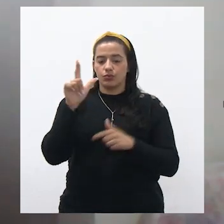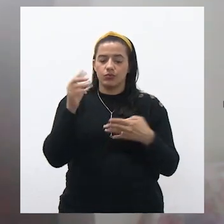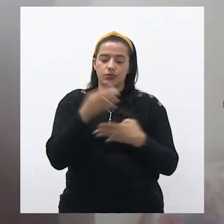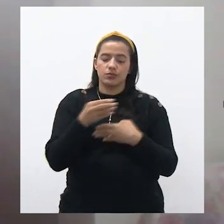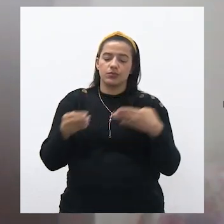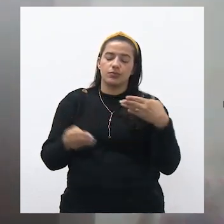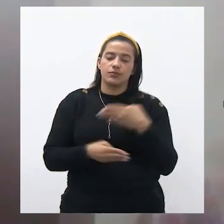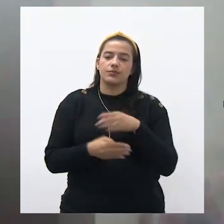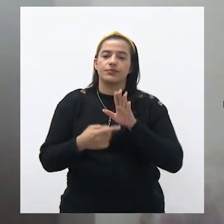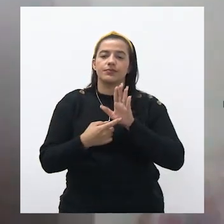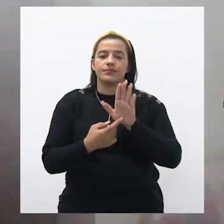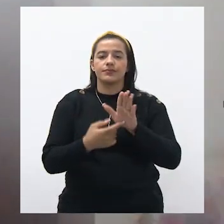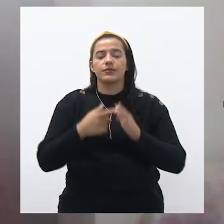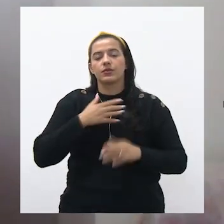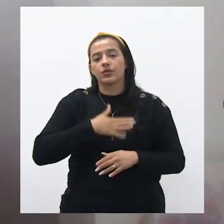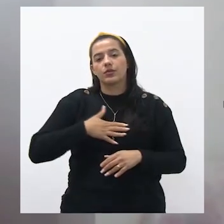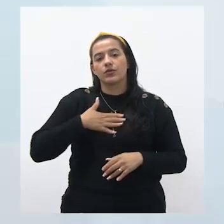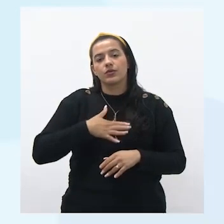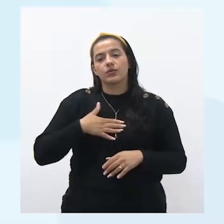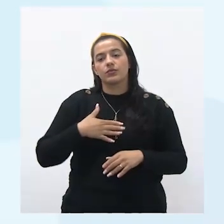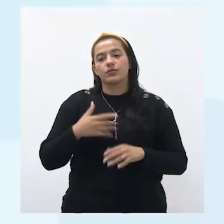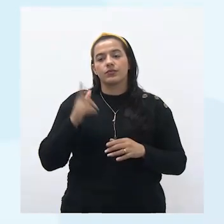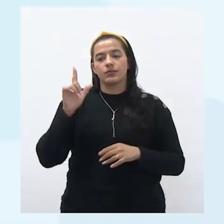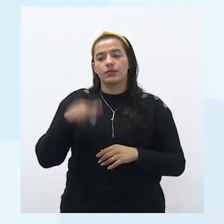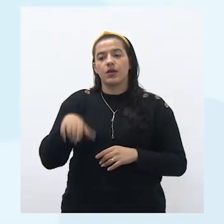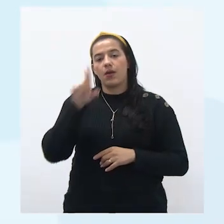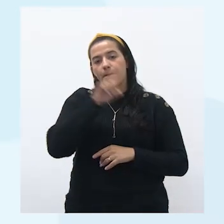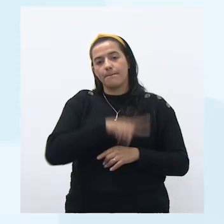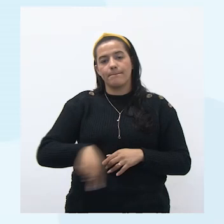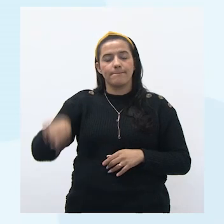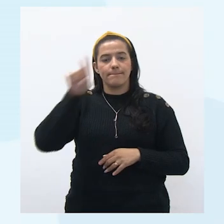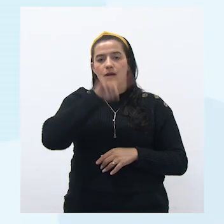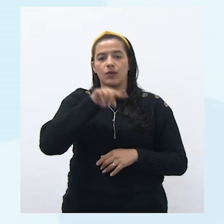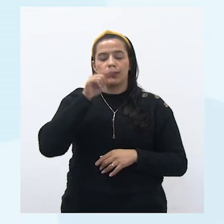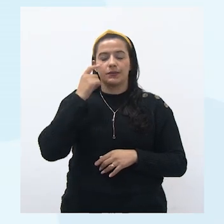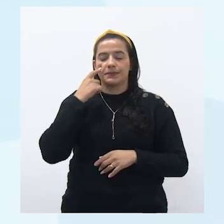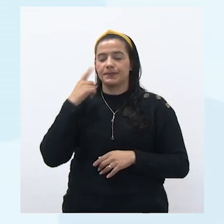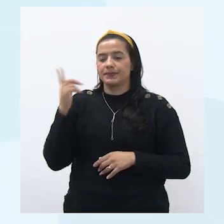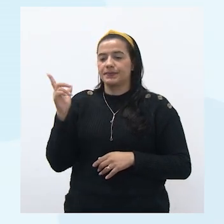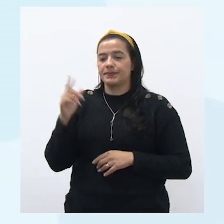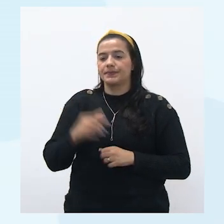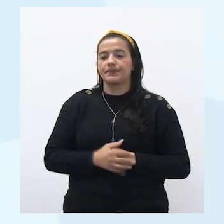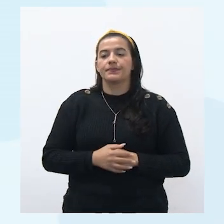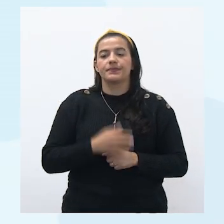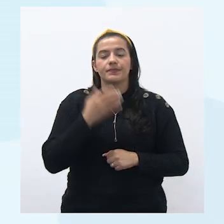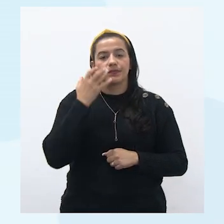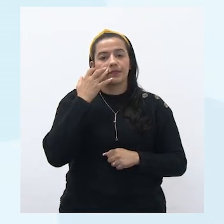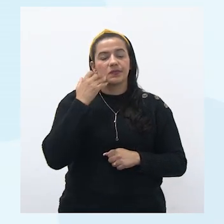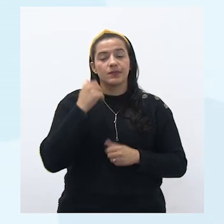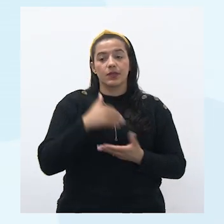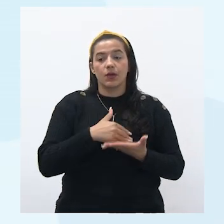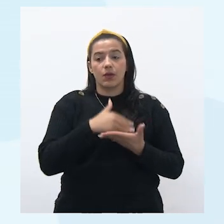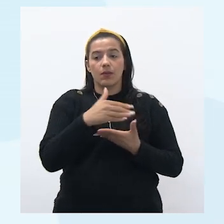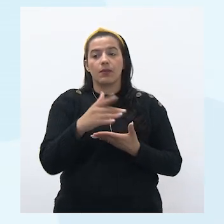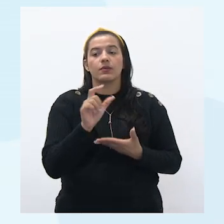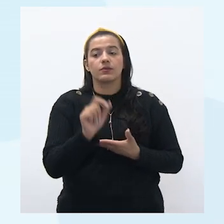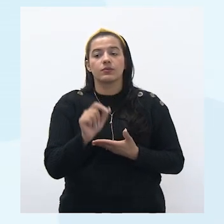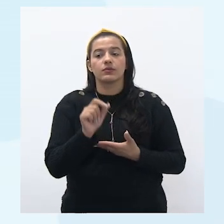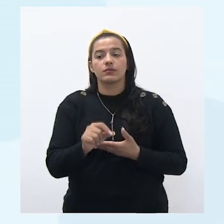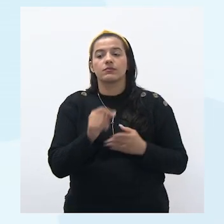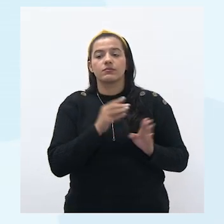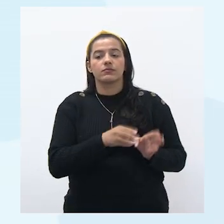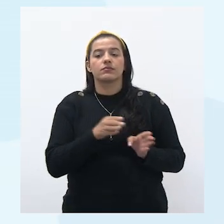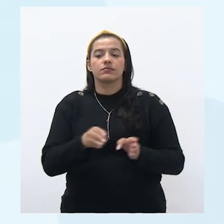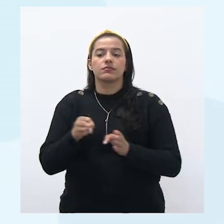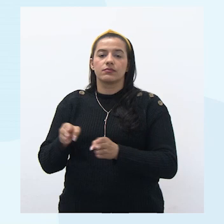gosto de destacar esse slide para mostrar. É uma roda, meu povo, é um ciclo, né? É um ciclo que começa com o quê? Com a